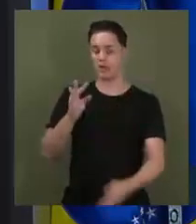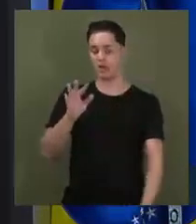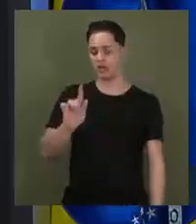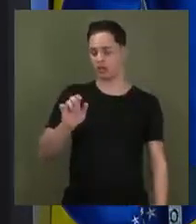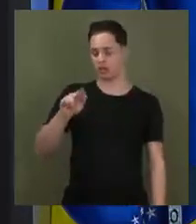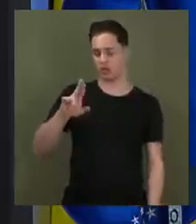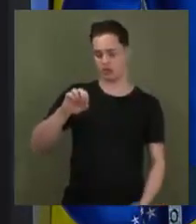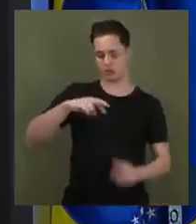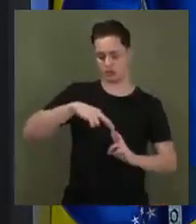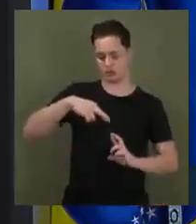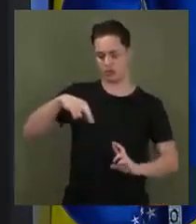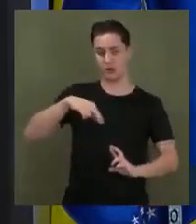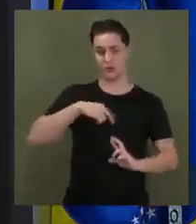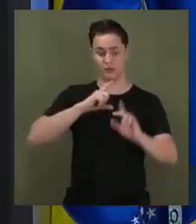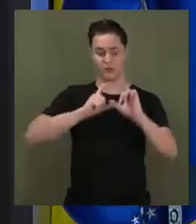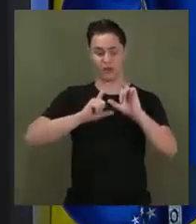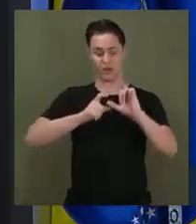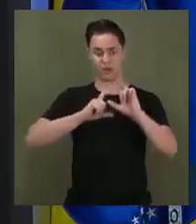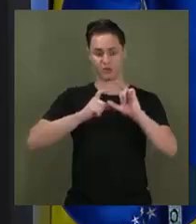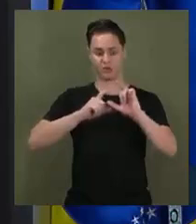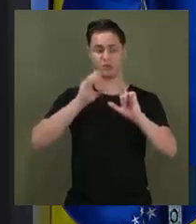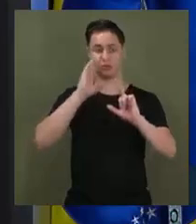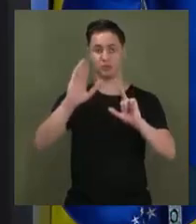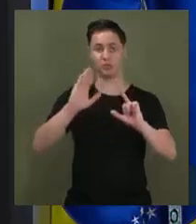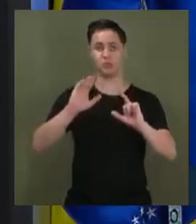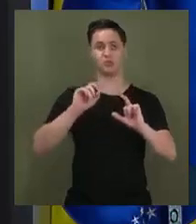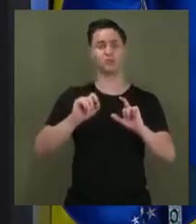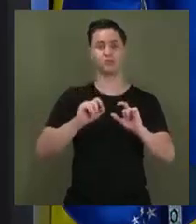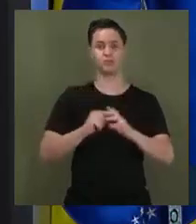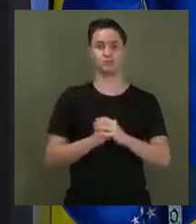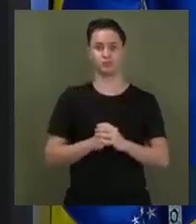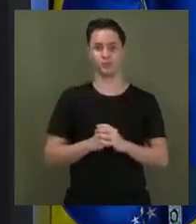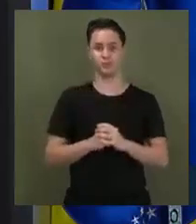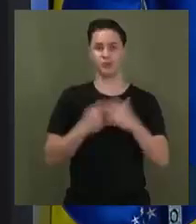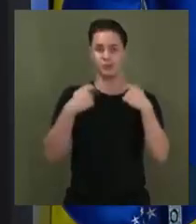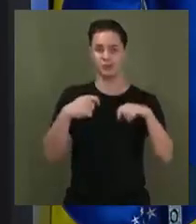injeta no corpo, quem tomou Pfizer, principalmente, não tem que ser